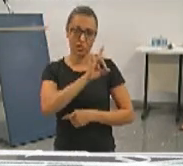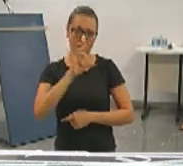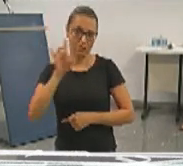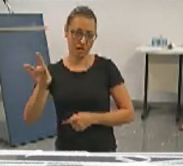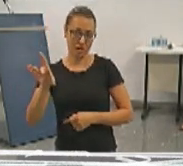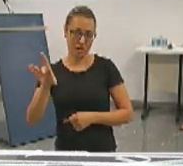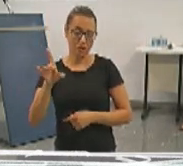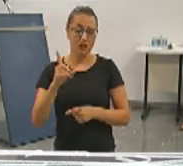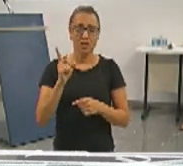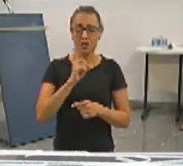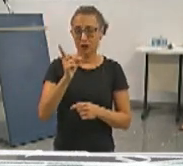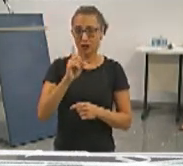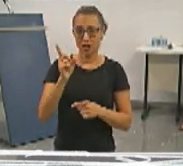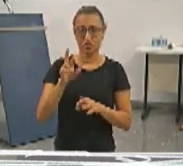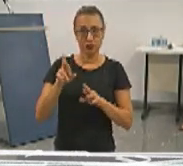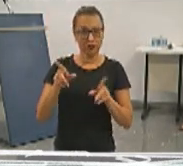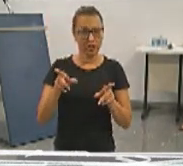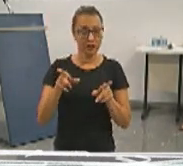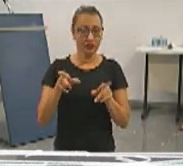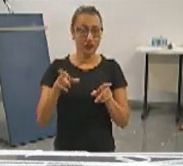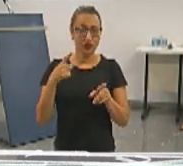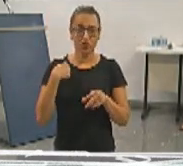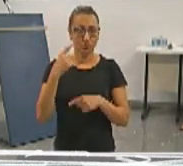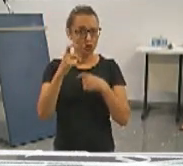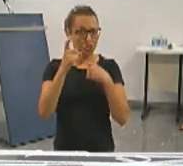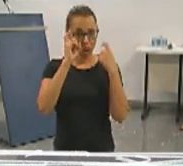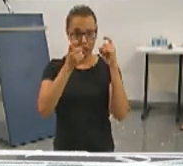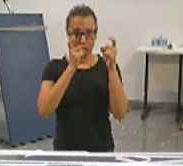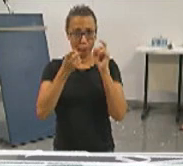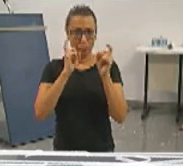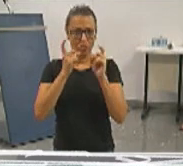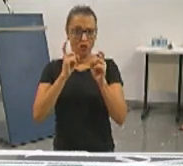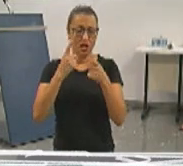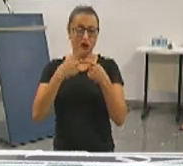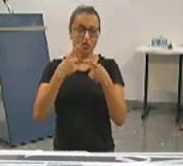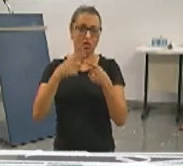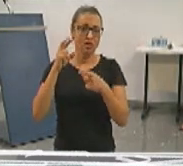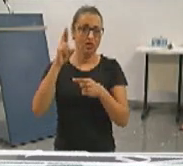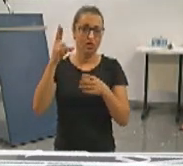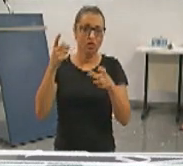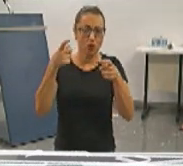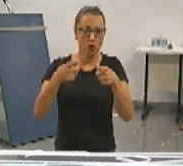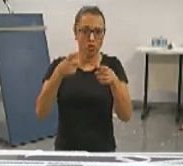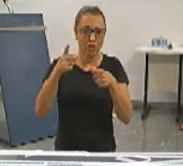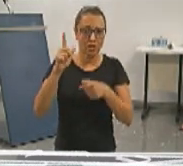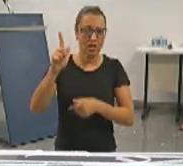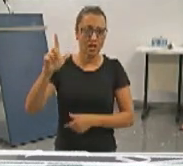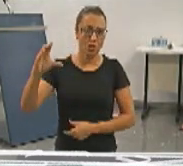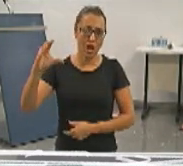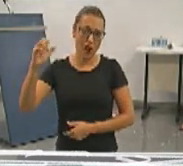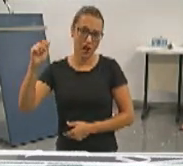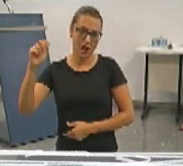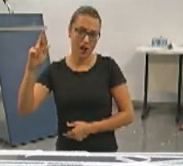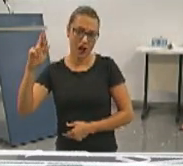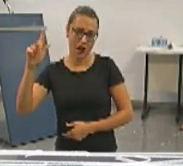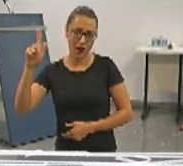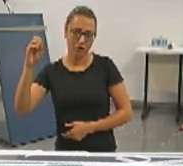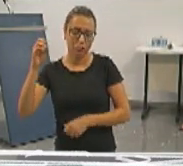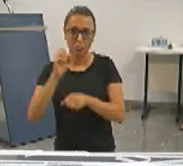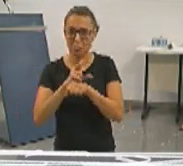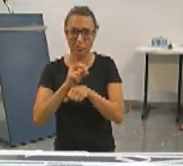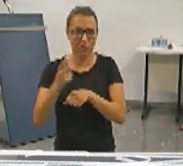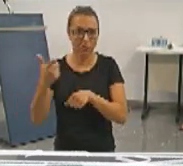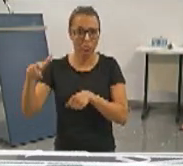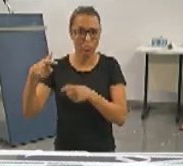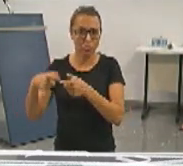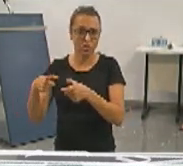Muito pelo contrário, nós não estamos preocupados com cargos. Tanto é que a nossa chapa chega em todas as reuniões